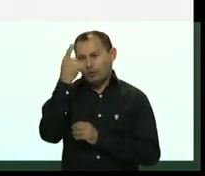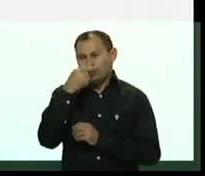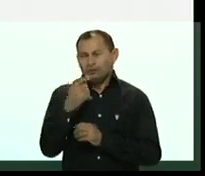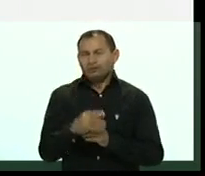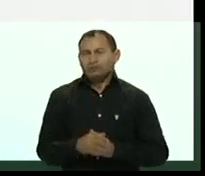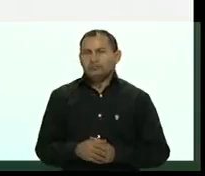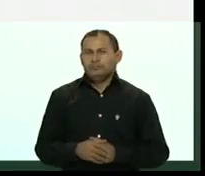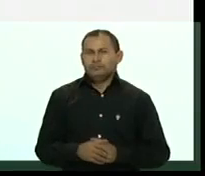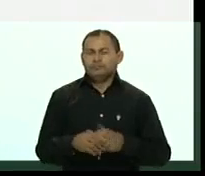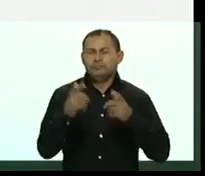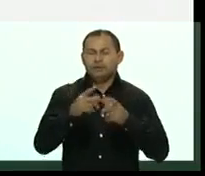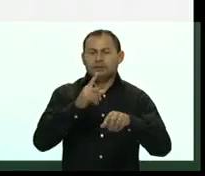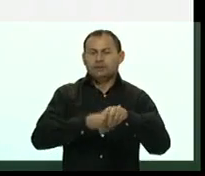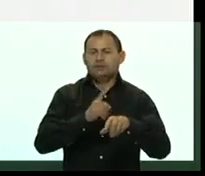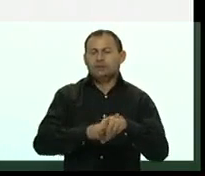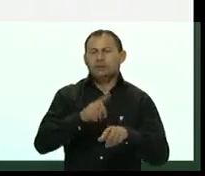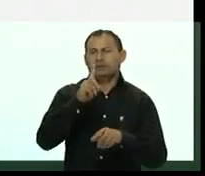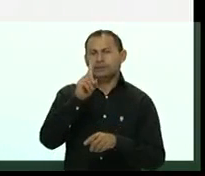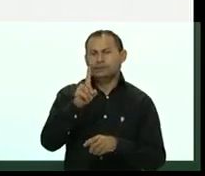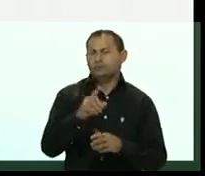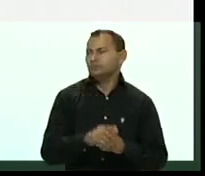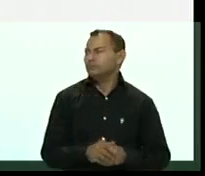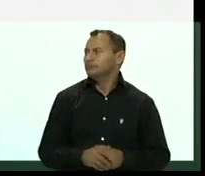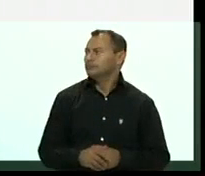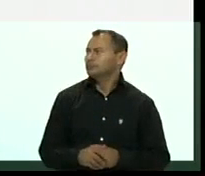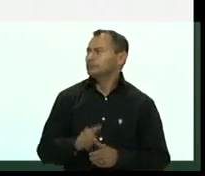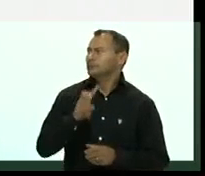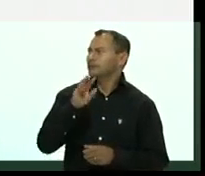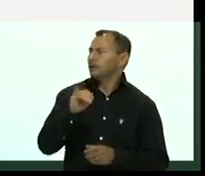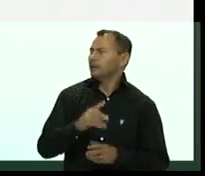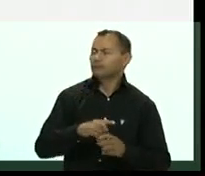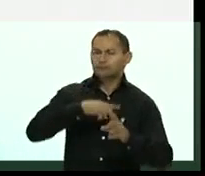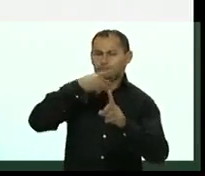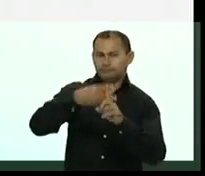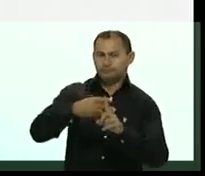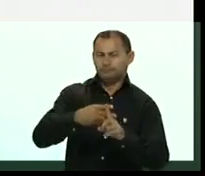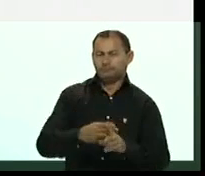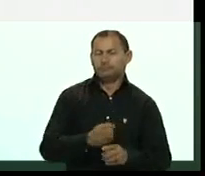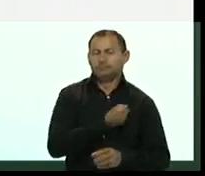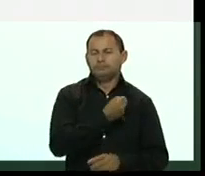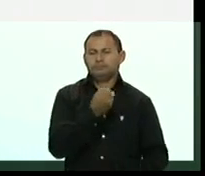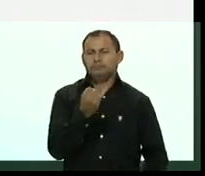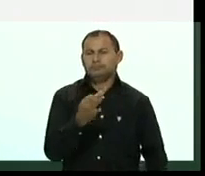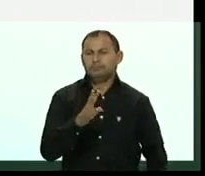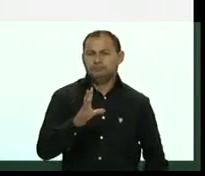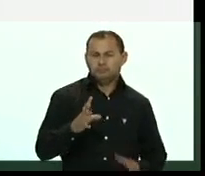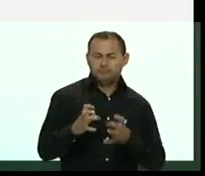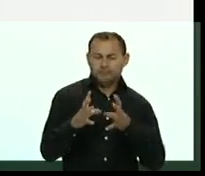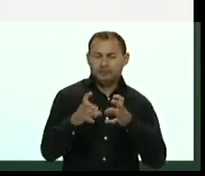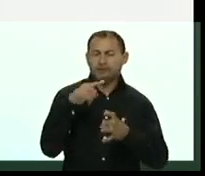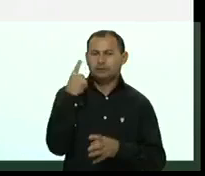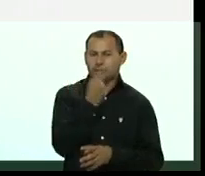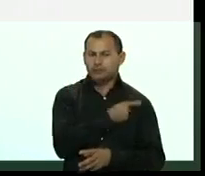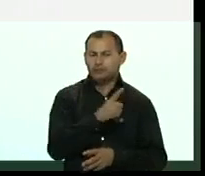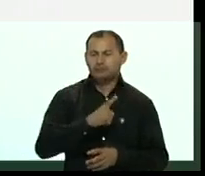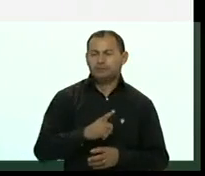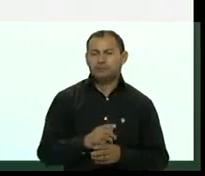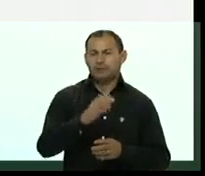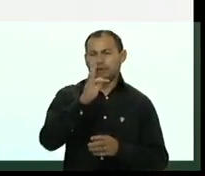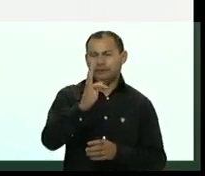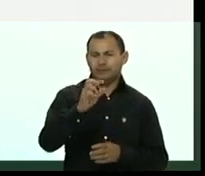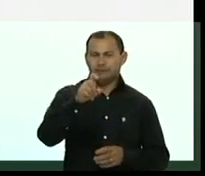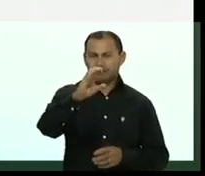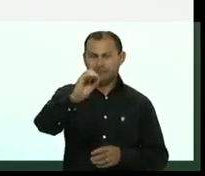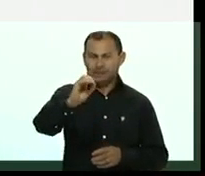hora, então, no lugar do meu tempo já vai ser 1, vai dobrar a quantidade de bactérias que nós tínhamos lá em